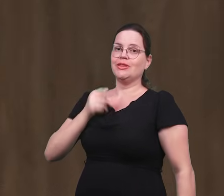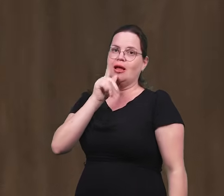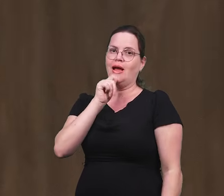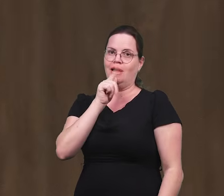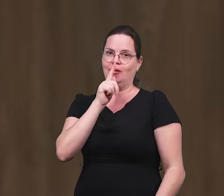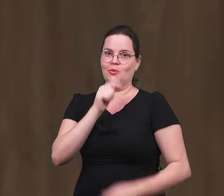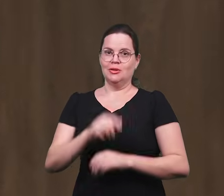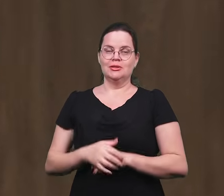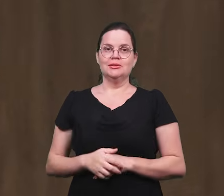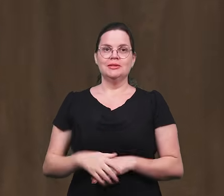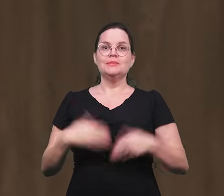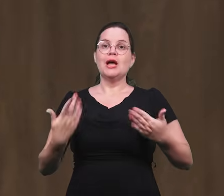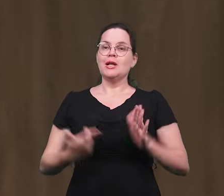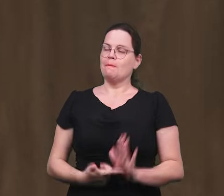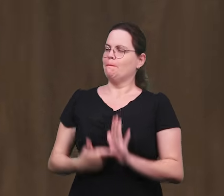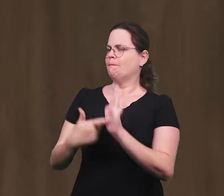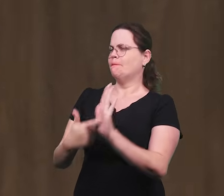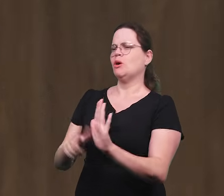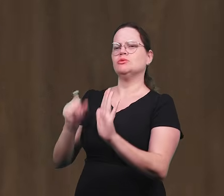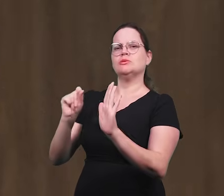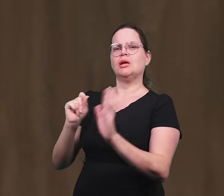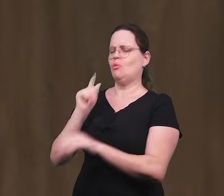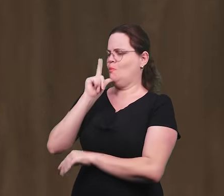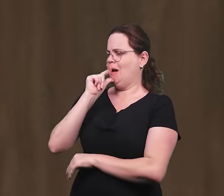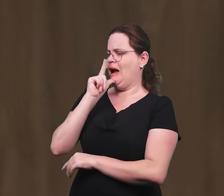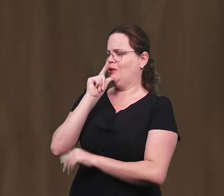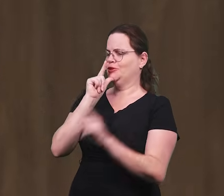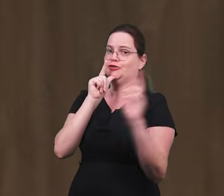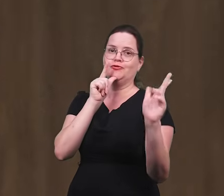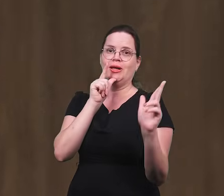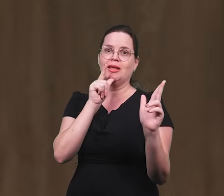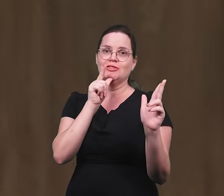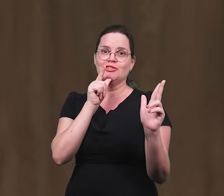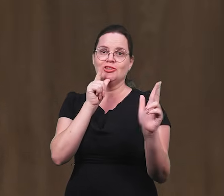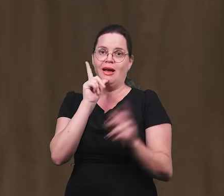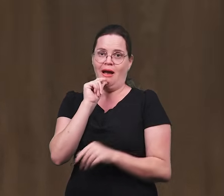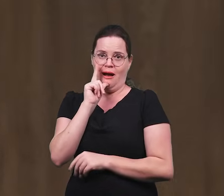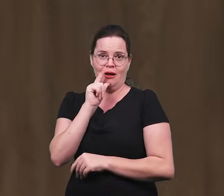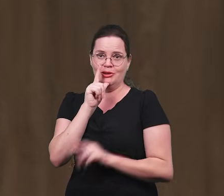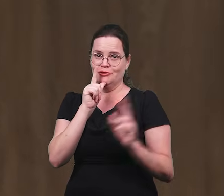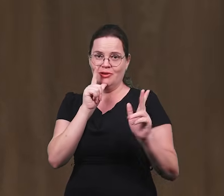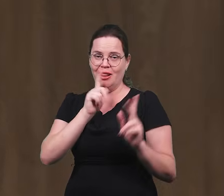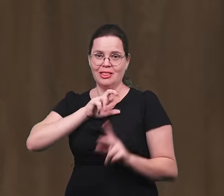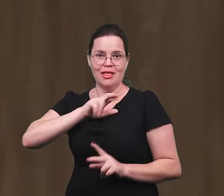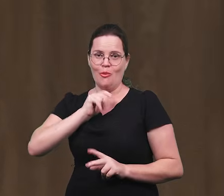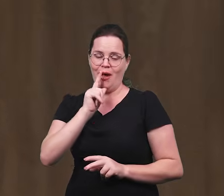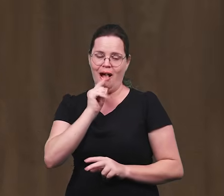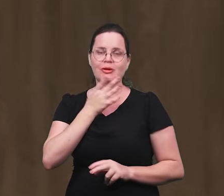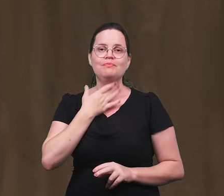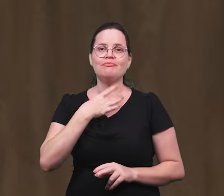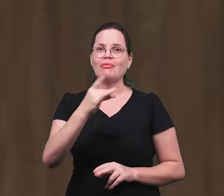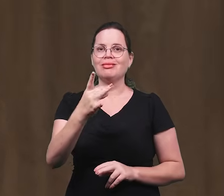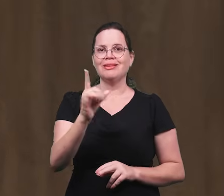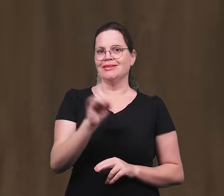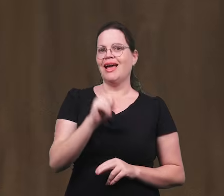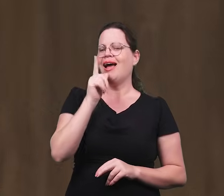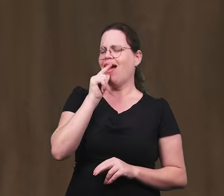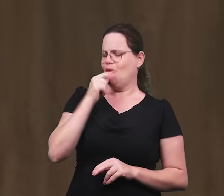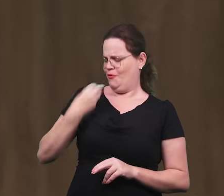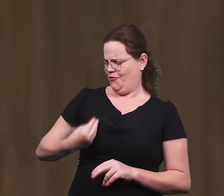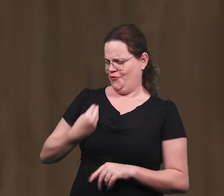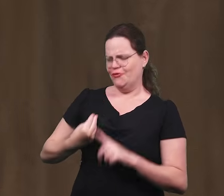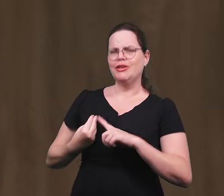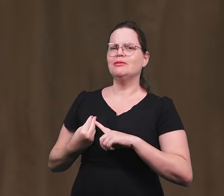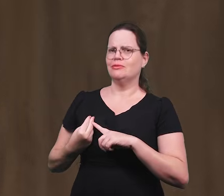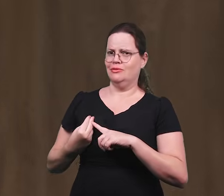E aí ele apresenta para essa mulher uma água diferente, que era aqui a água